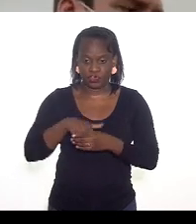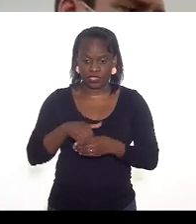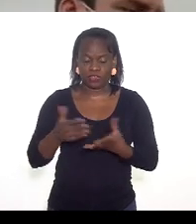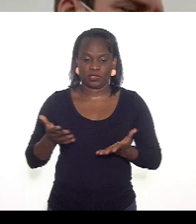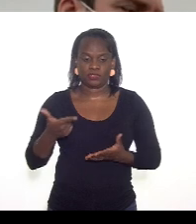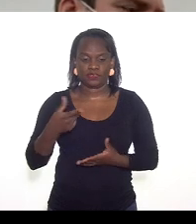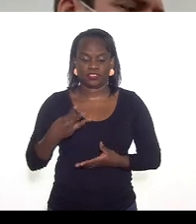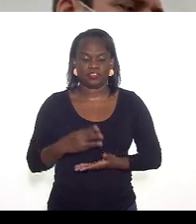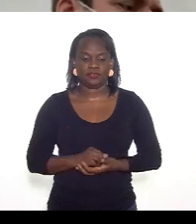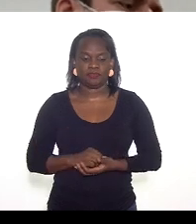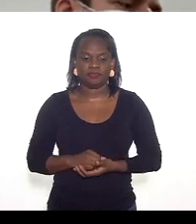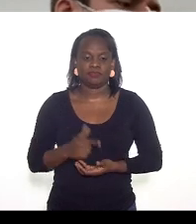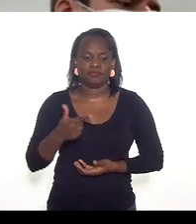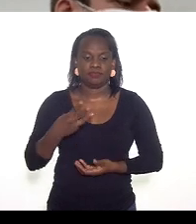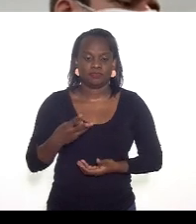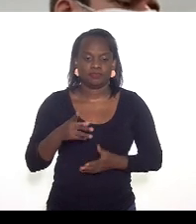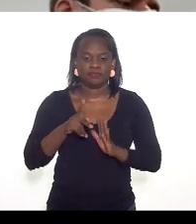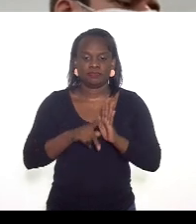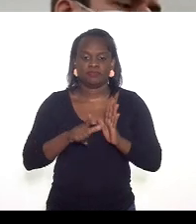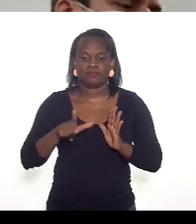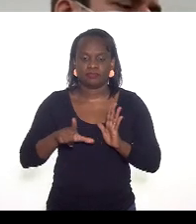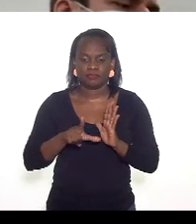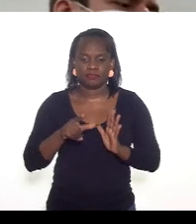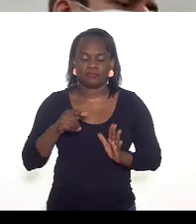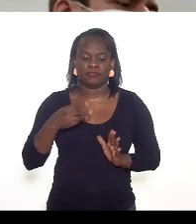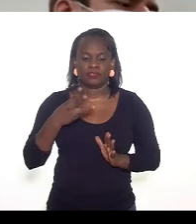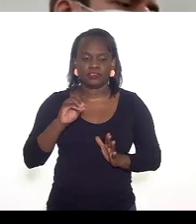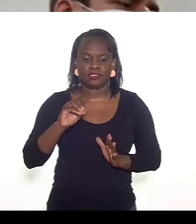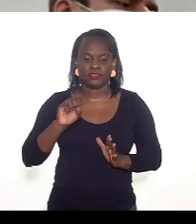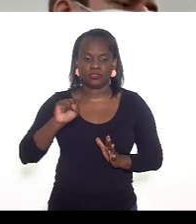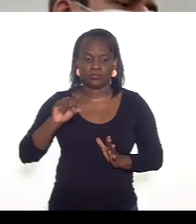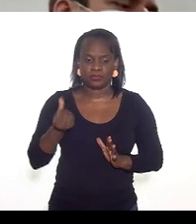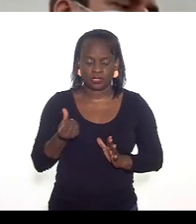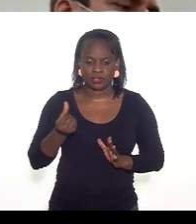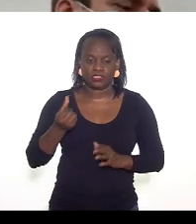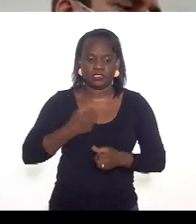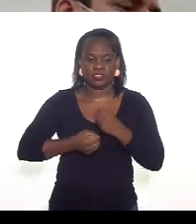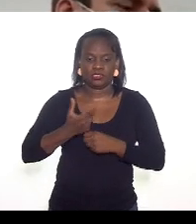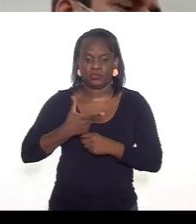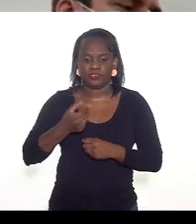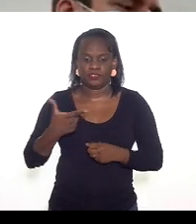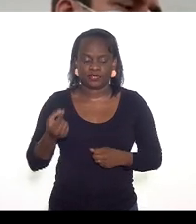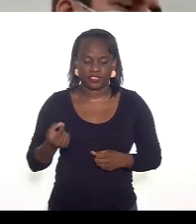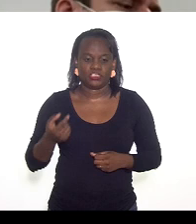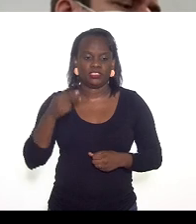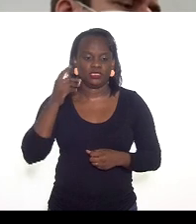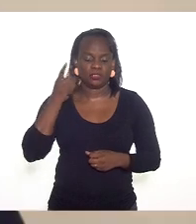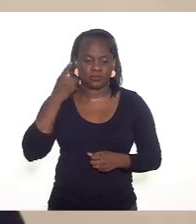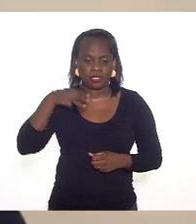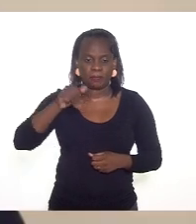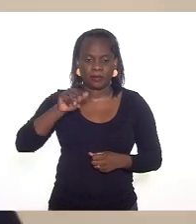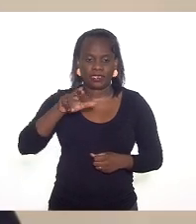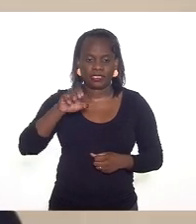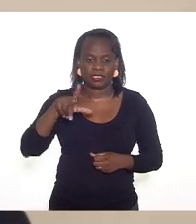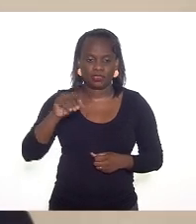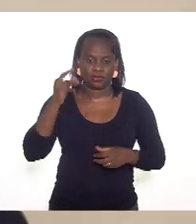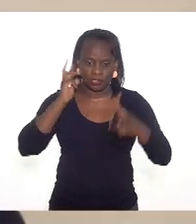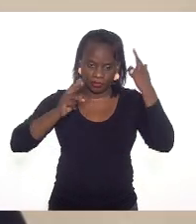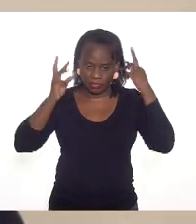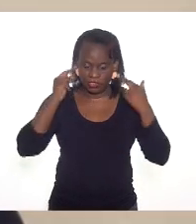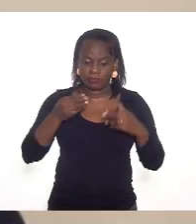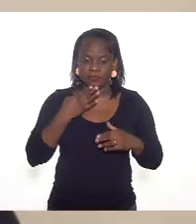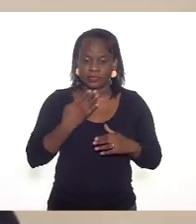23. O 23, o projeto de lei 38.000/2020, autoria do deputado Marcelo Cabeleireiro, o parecer pela anexação